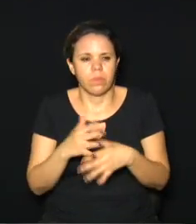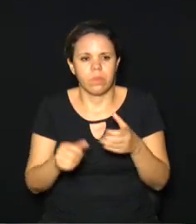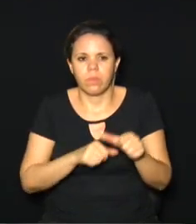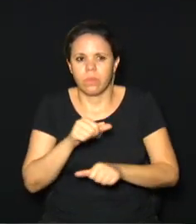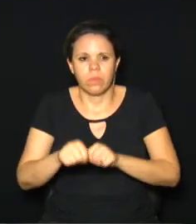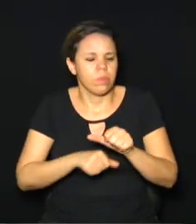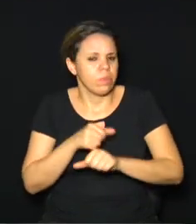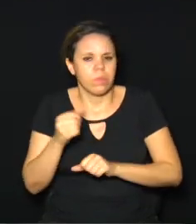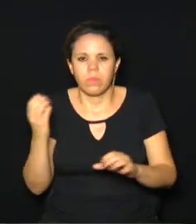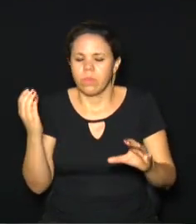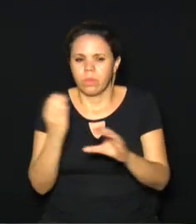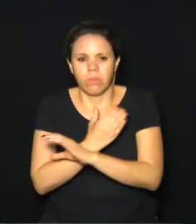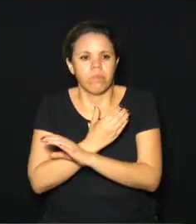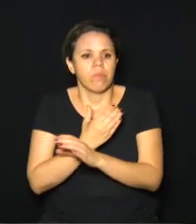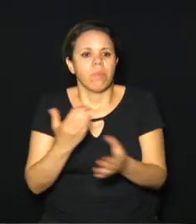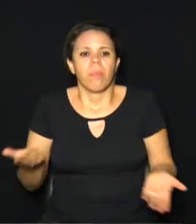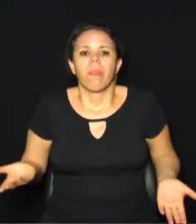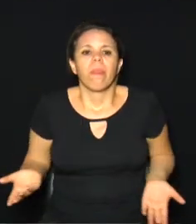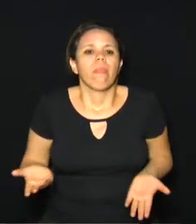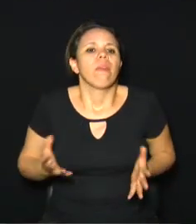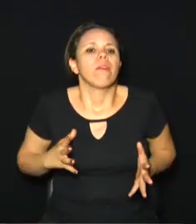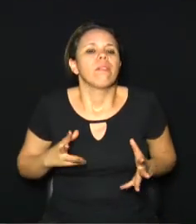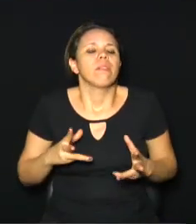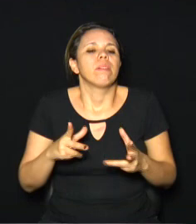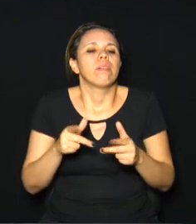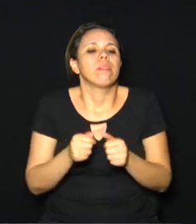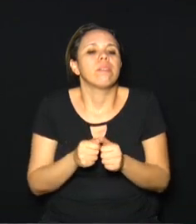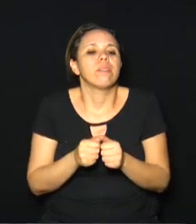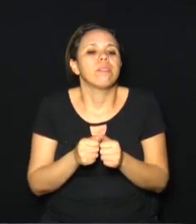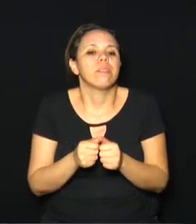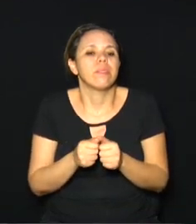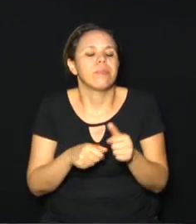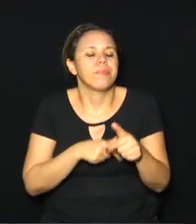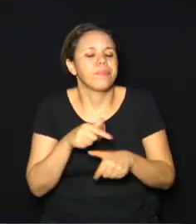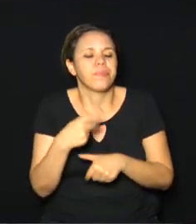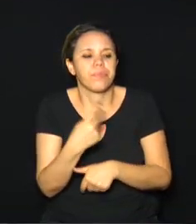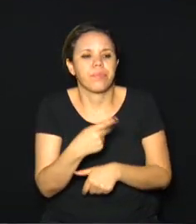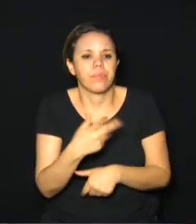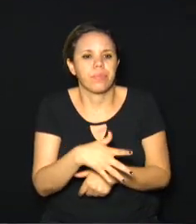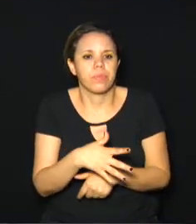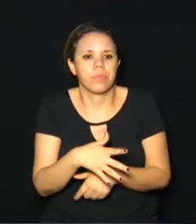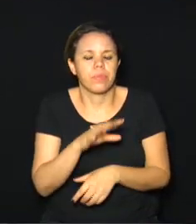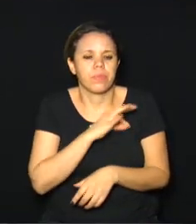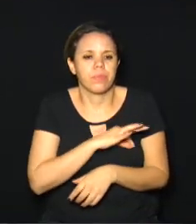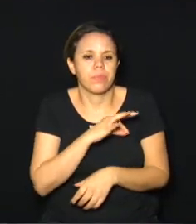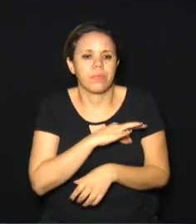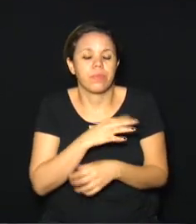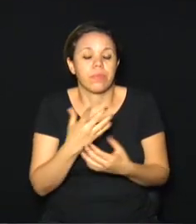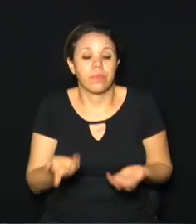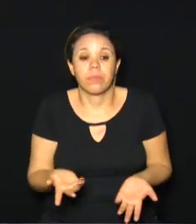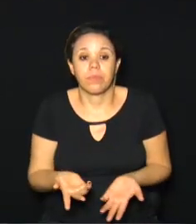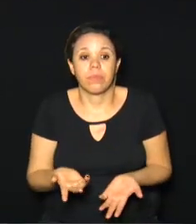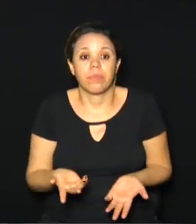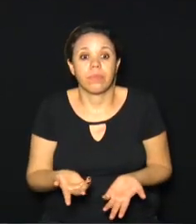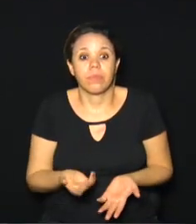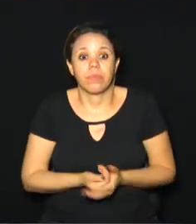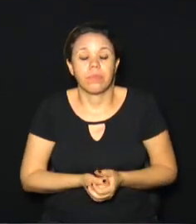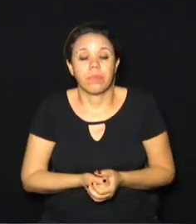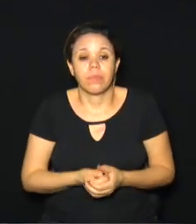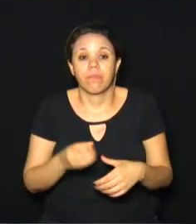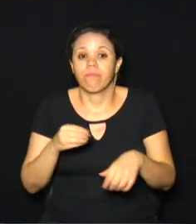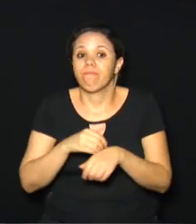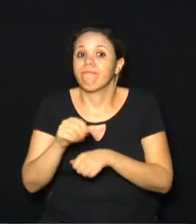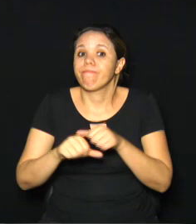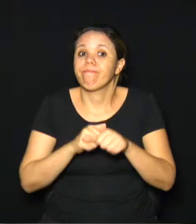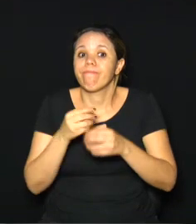muda completamente, né, toda a formatação de trabalho, de remuneração, e traz um